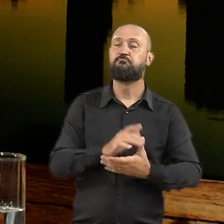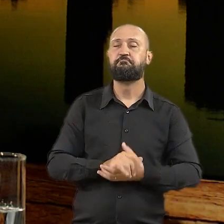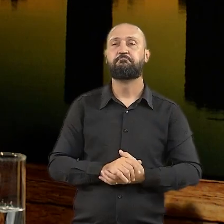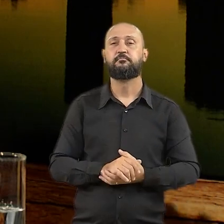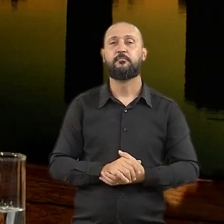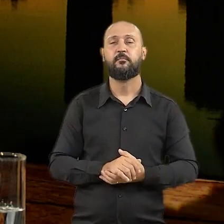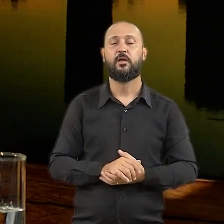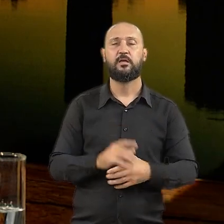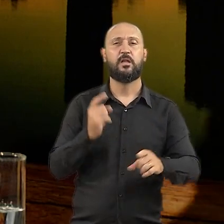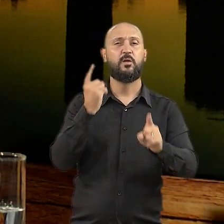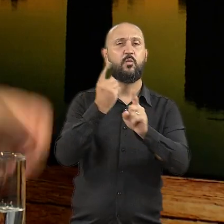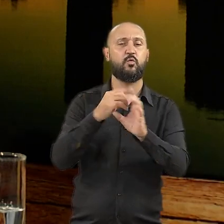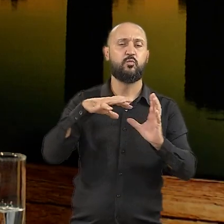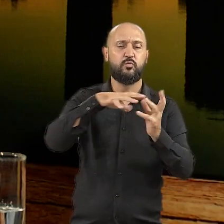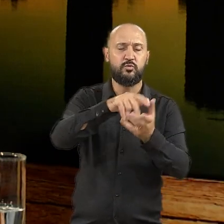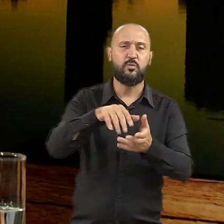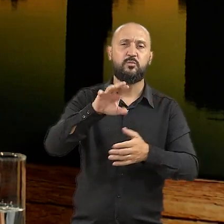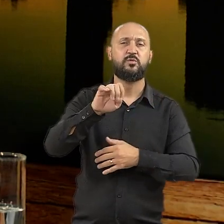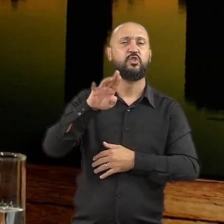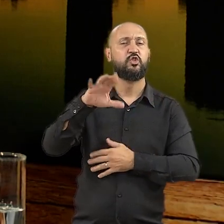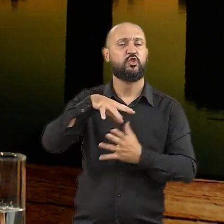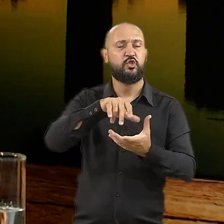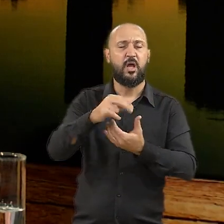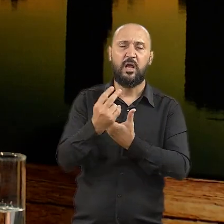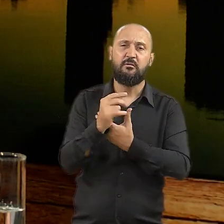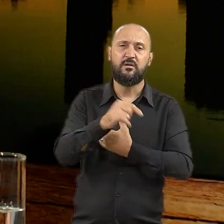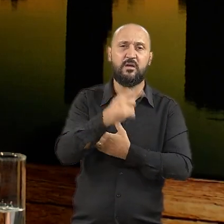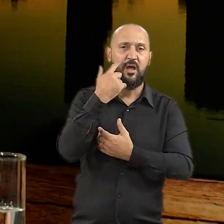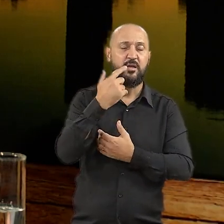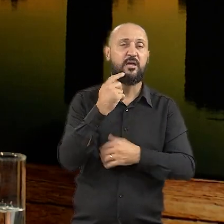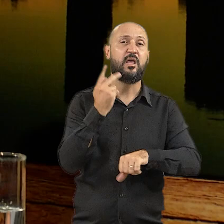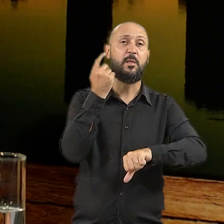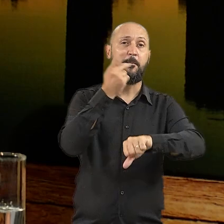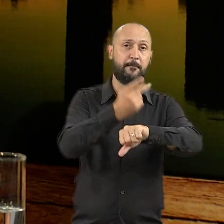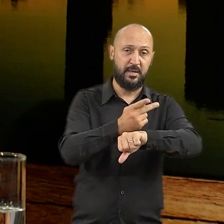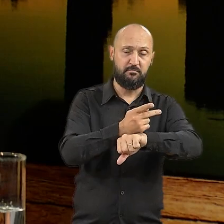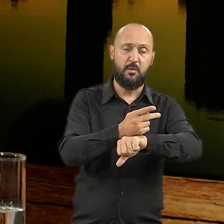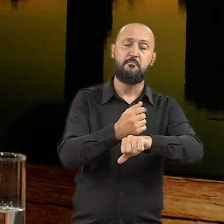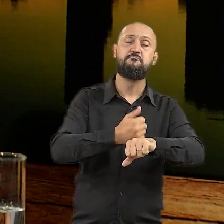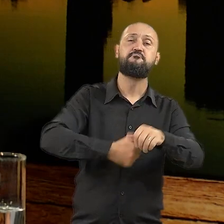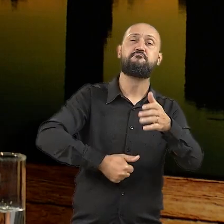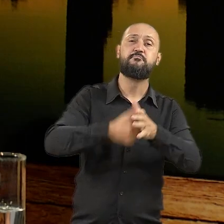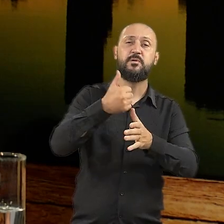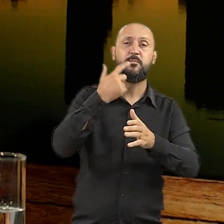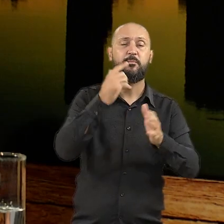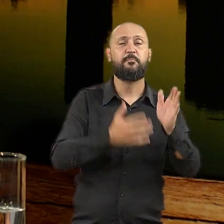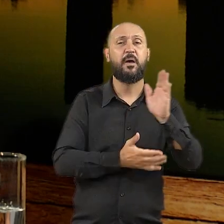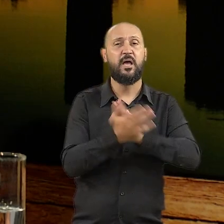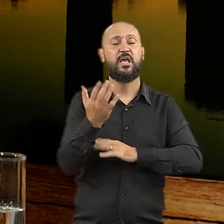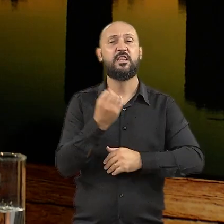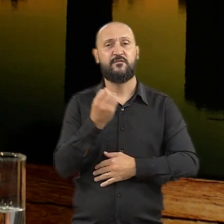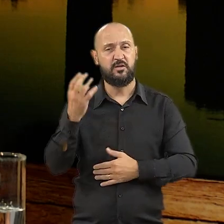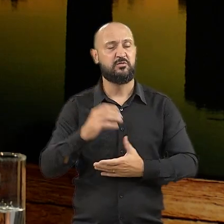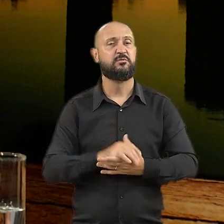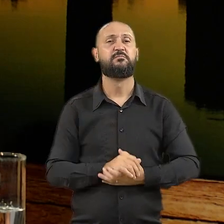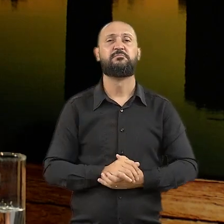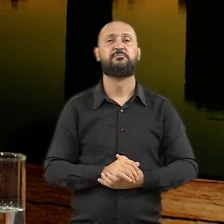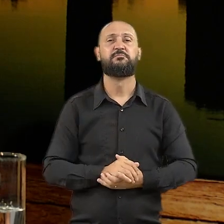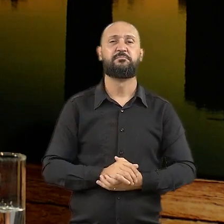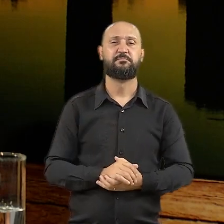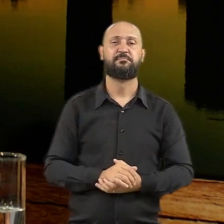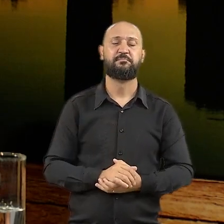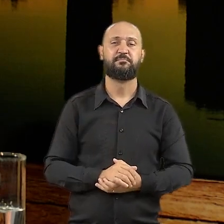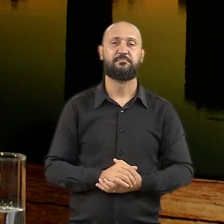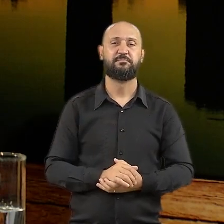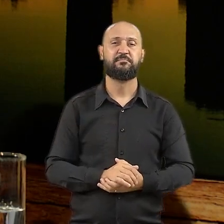de Janeiro. Sim. Aquele encontro mundial de ecologia e tal. E o festival aqui ia premiar o campeão para levar nessa viagem e tal. Olha, que